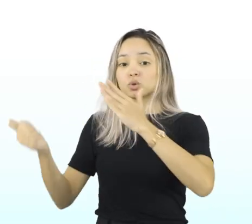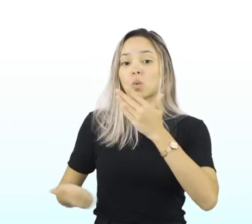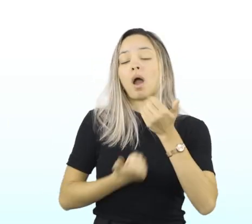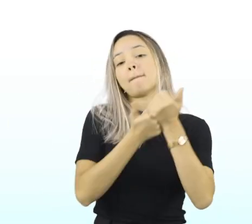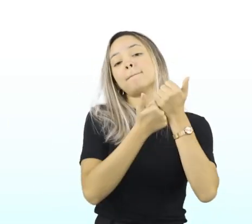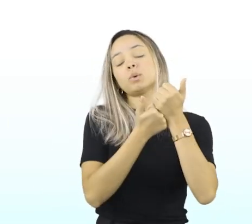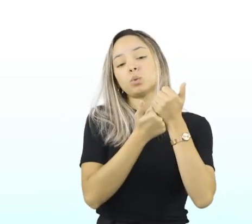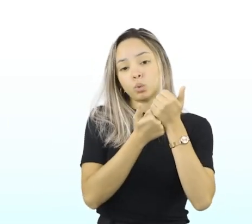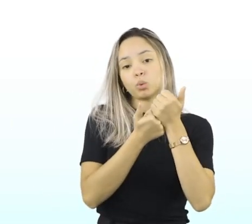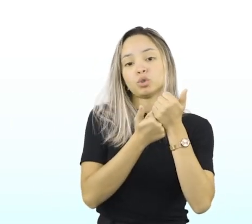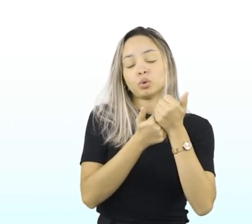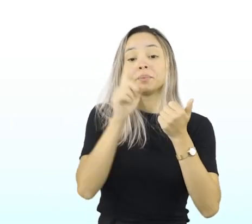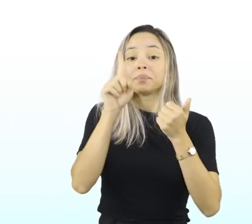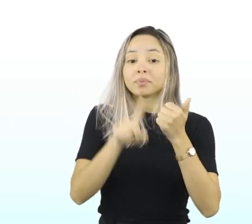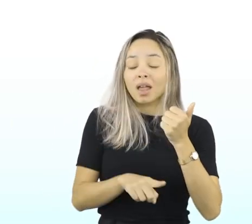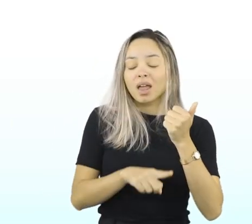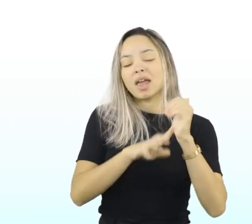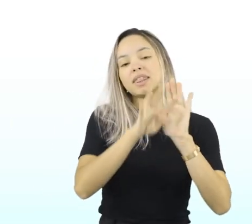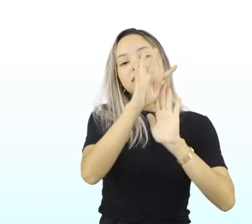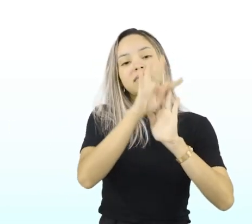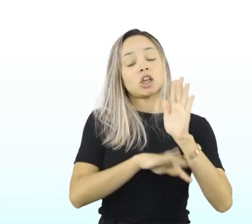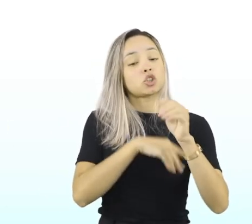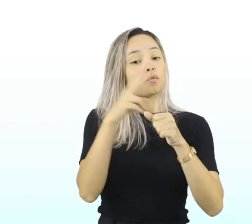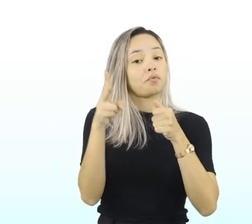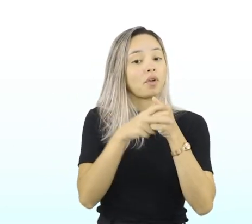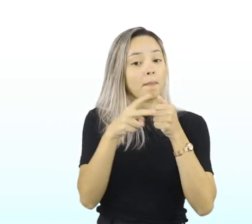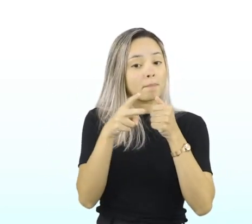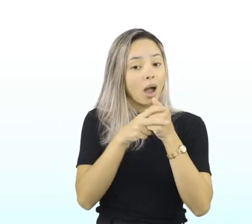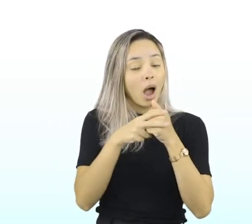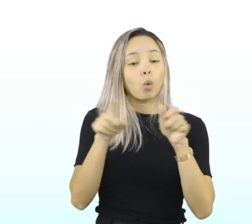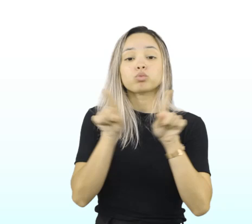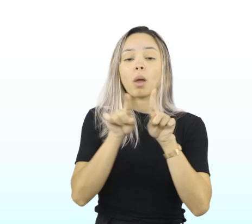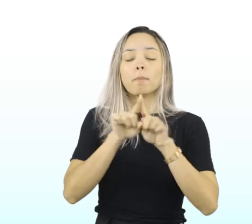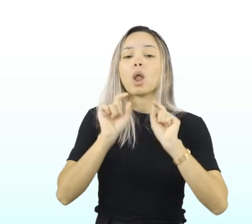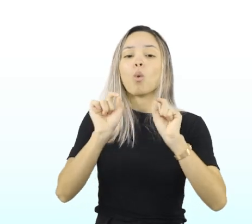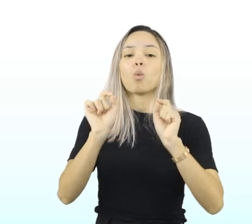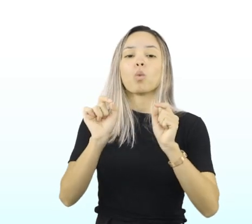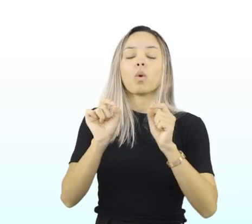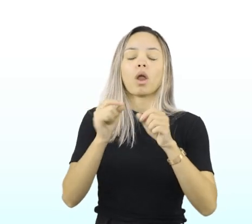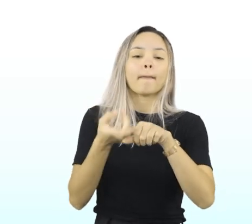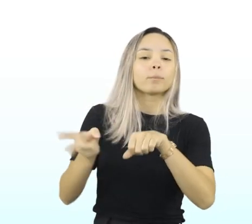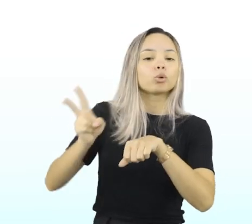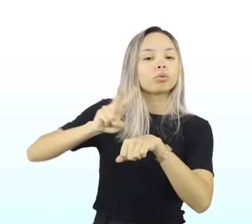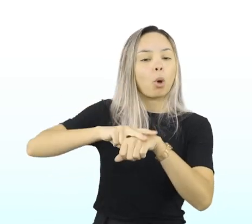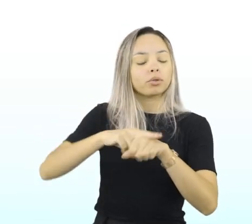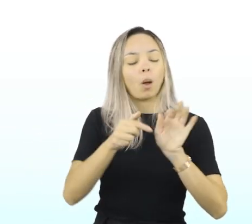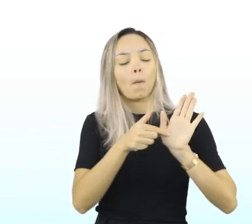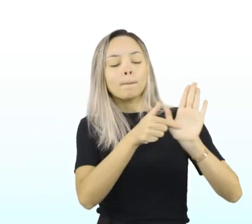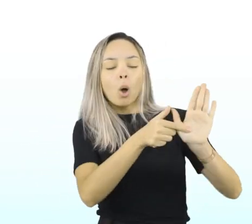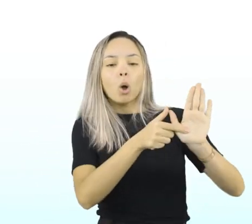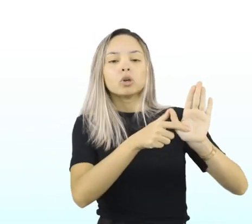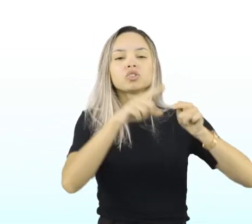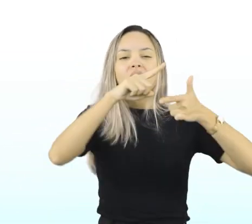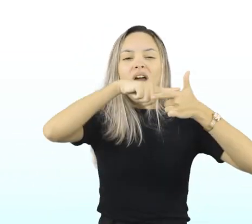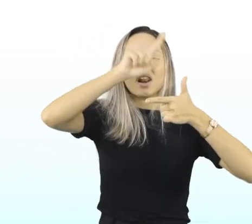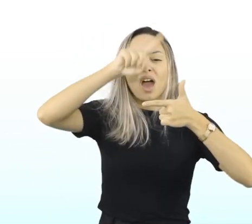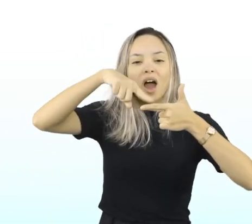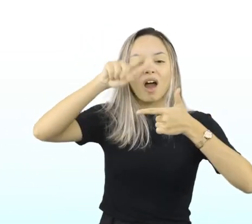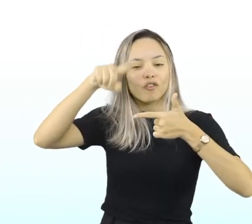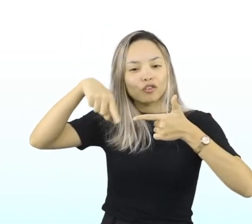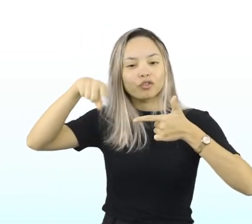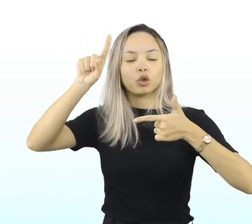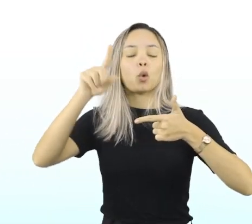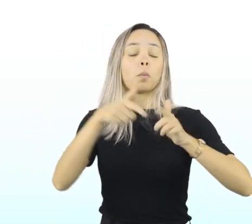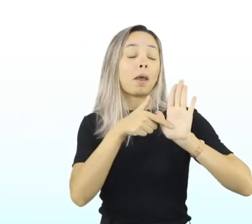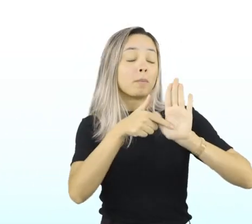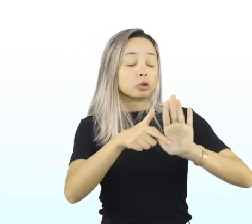dão. Normalmente eles dão 3 textos verbais e um texto multimodal, um texto que apresenta um gráfico, um